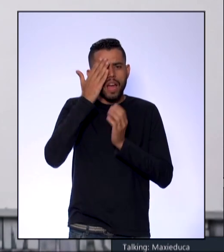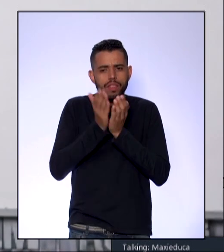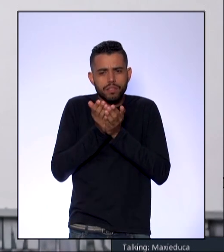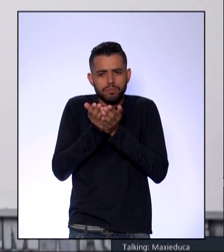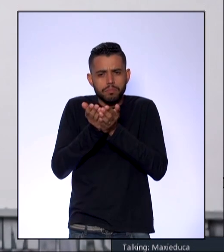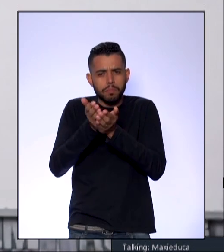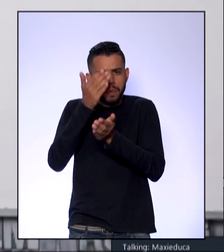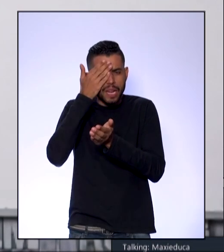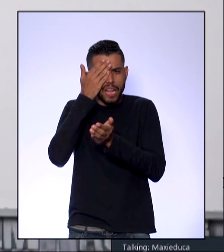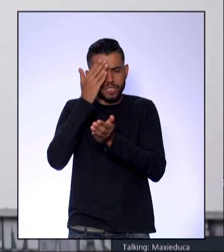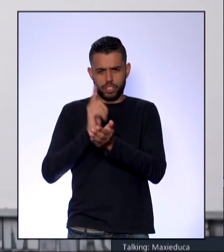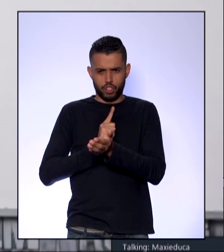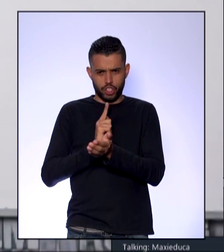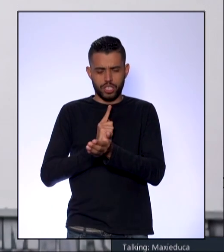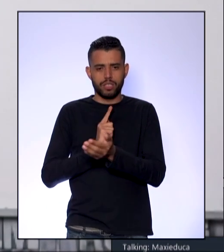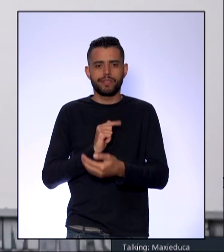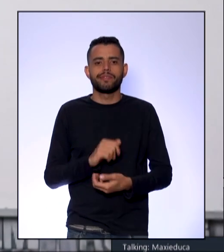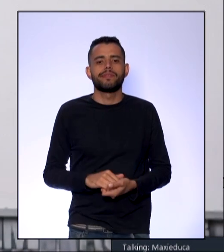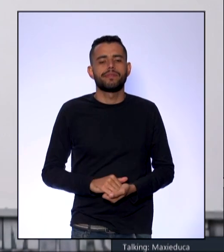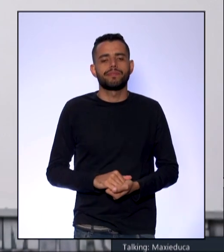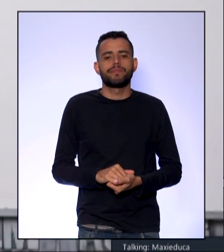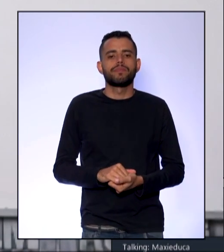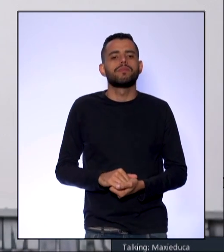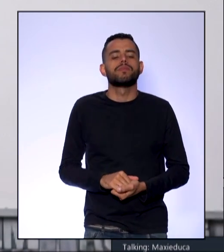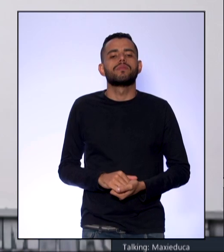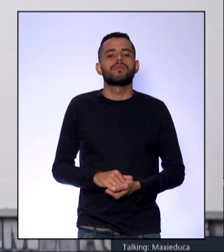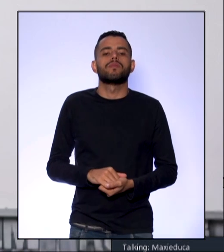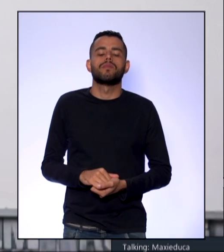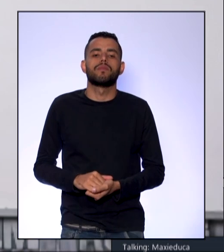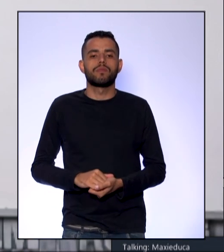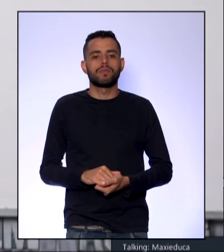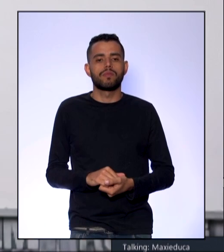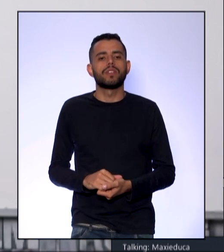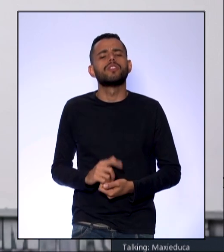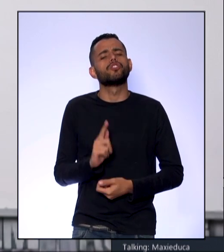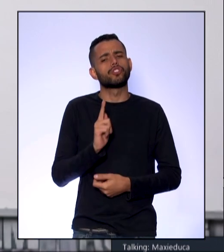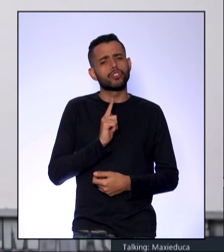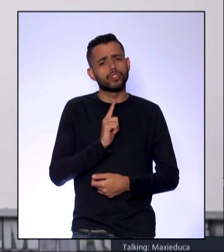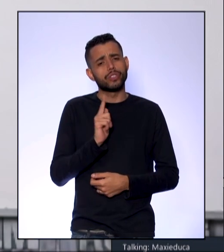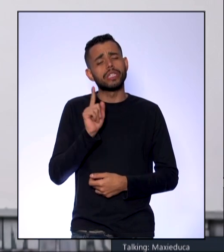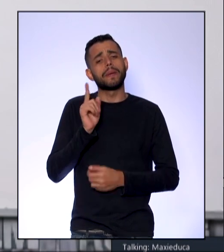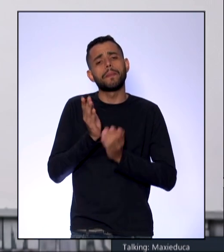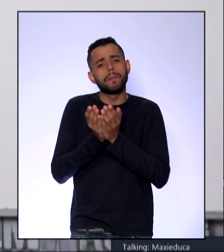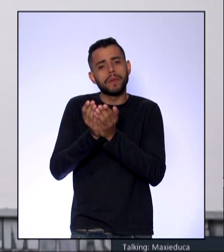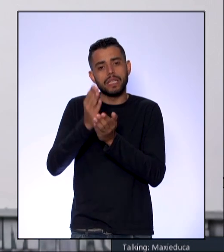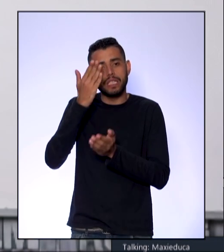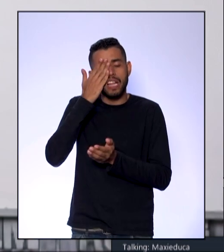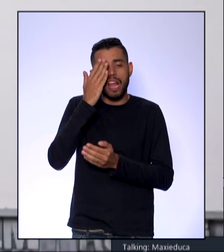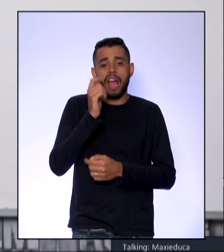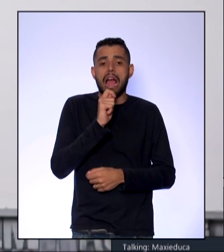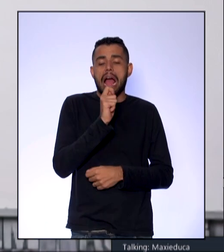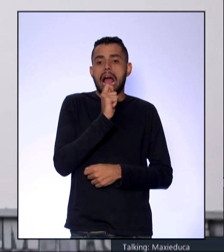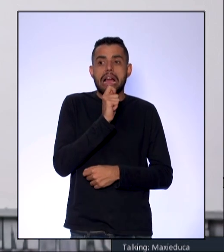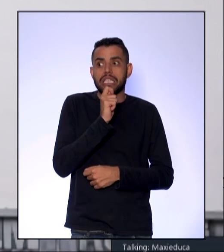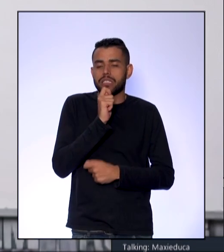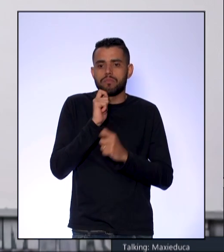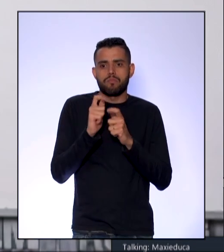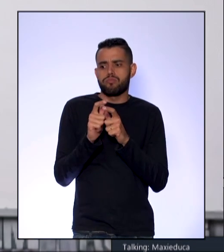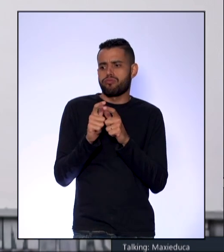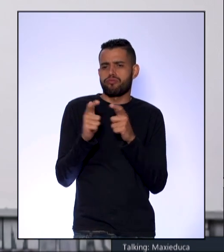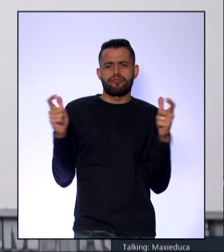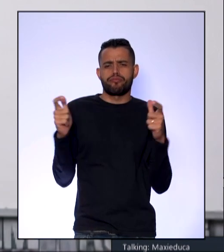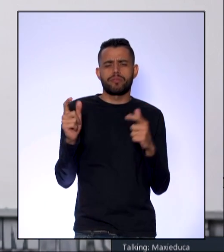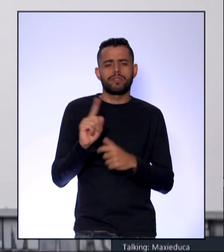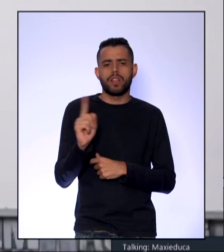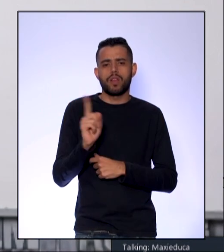época, aqui, ela ainda não está ocorrendo de forma maciça.